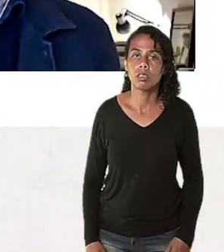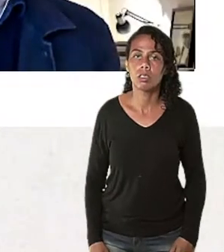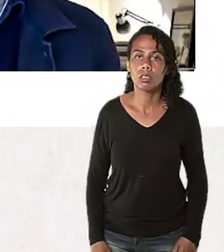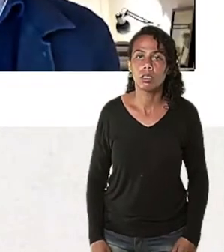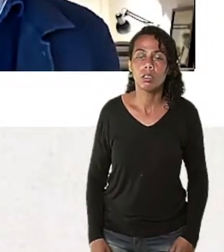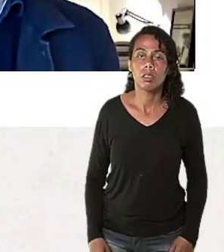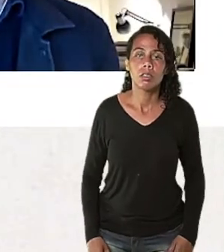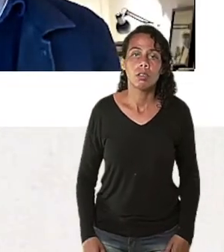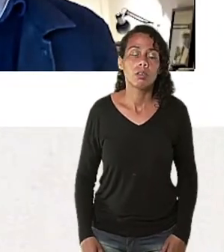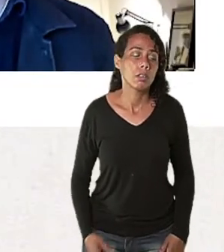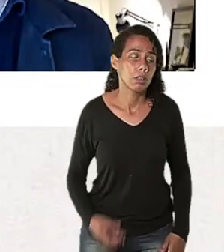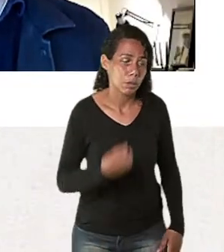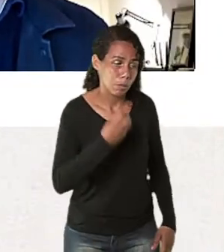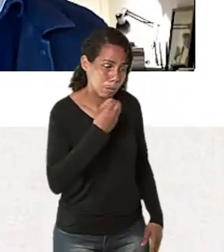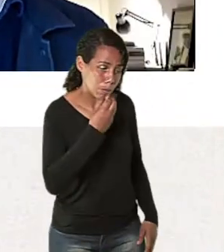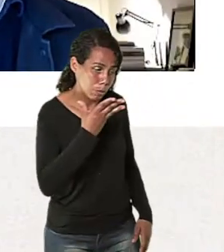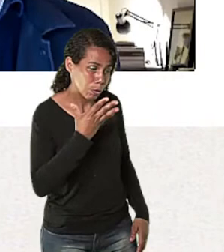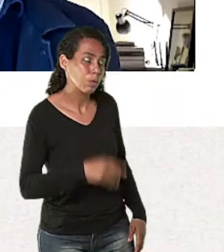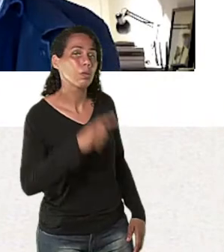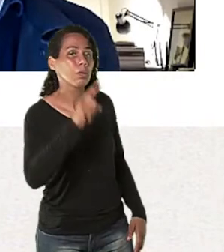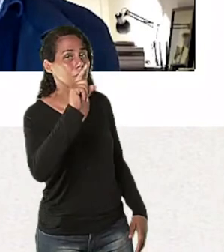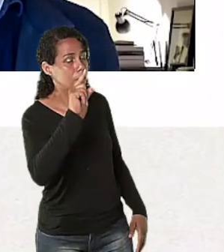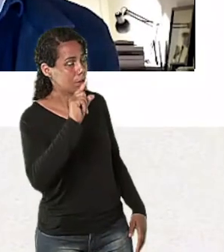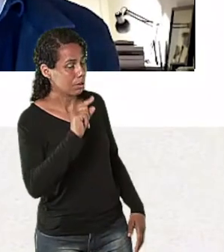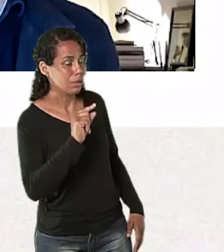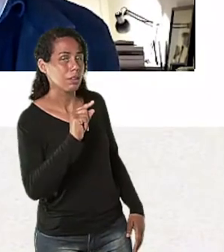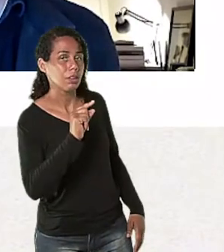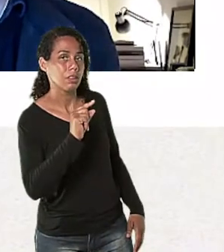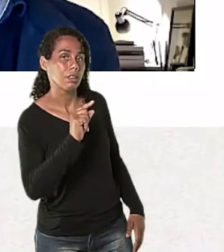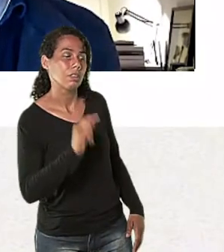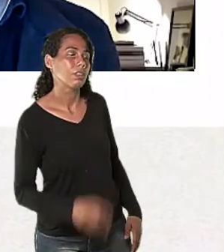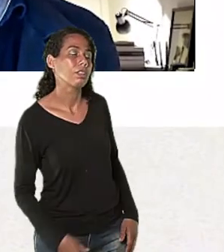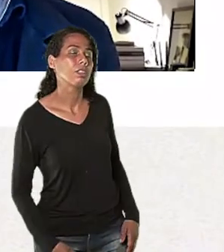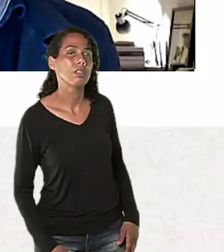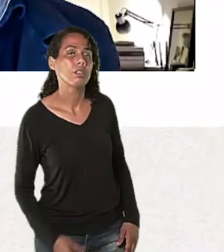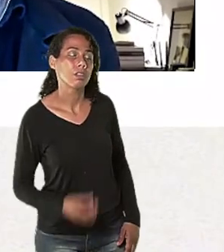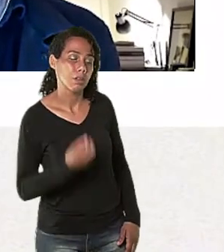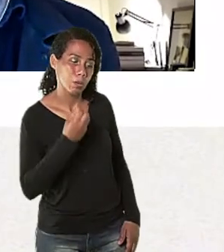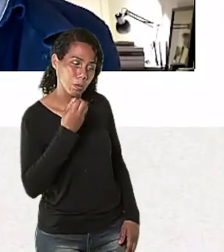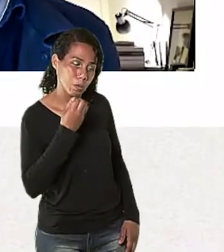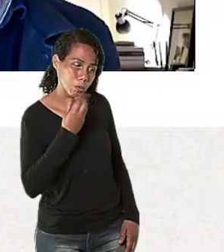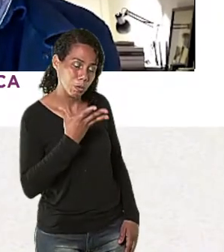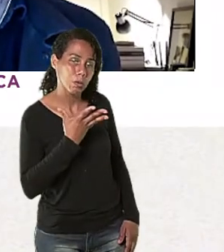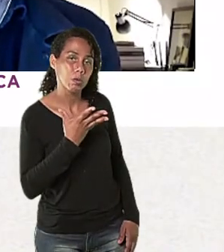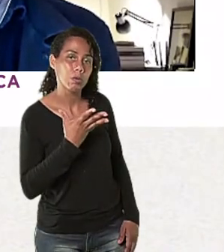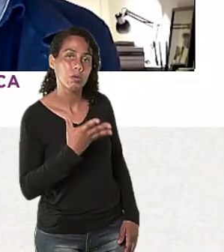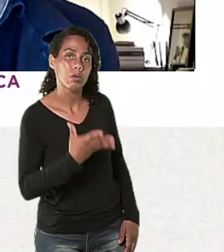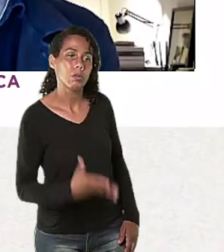bom, que É bom. muito boa essa notícia. Há Viva também um a projeto de BI, lei do viva a Paulo Ramos Associação sobre isso. Brasileira de Imprensa.